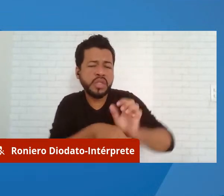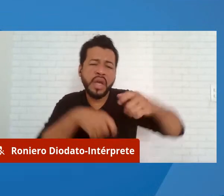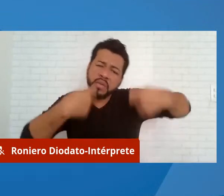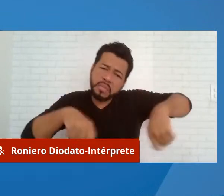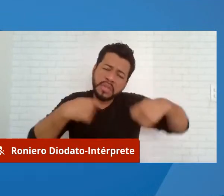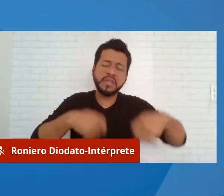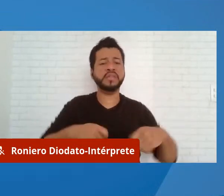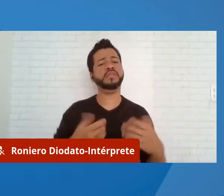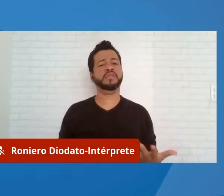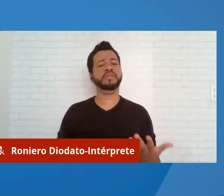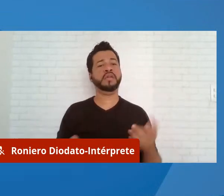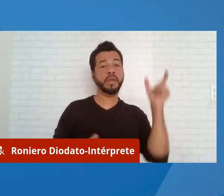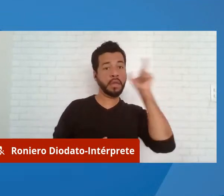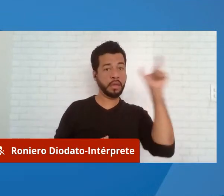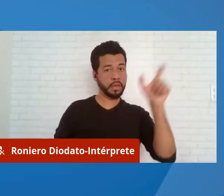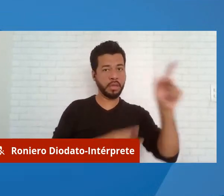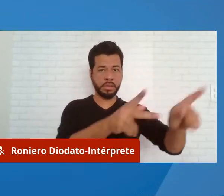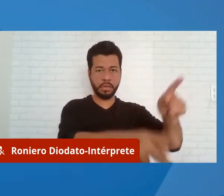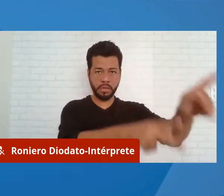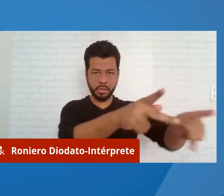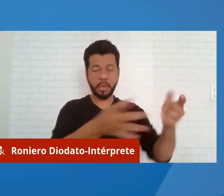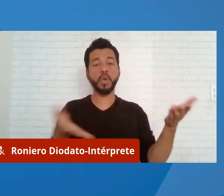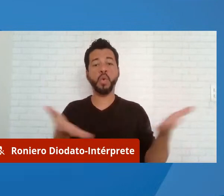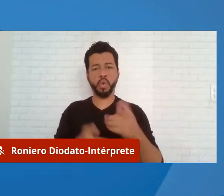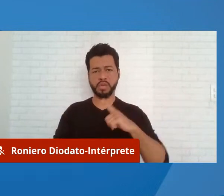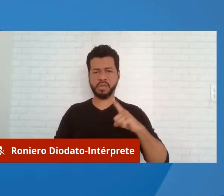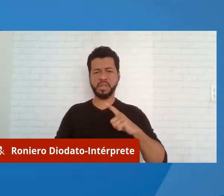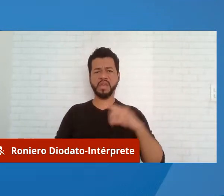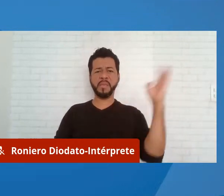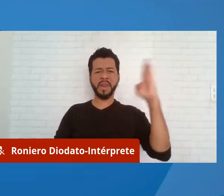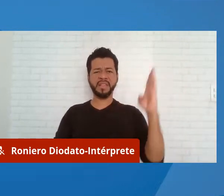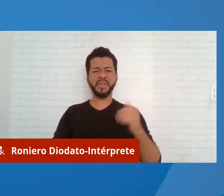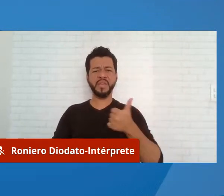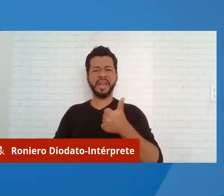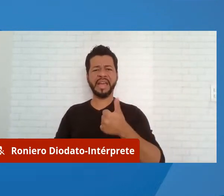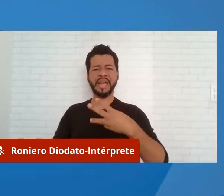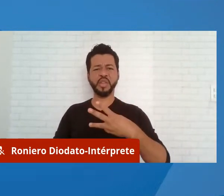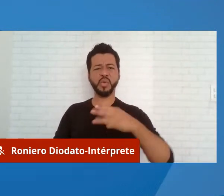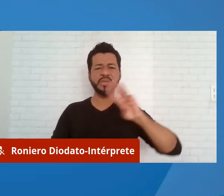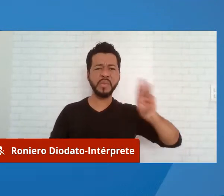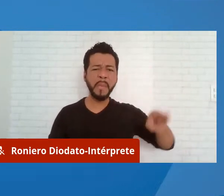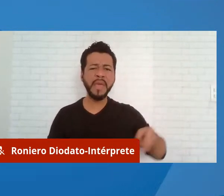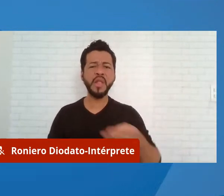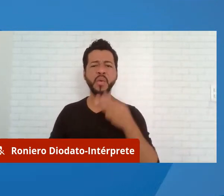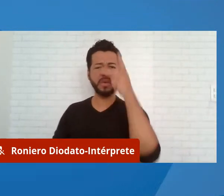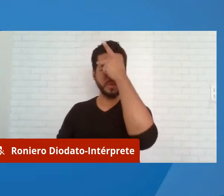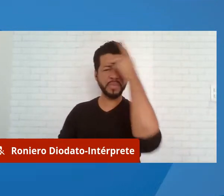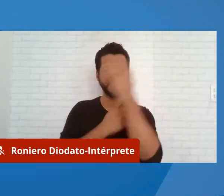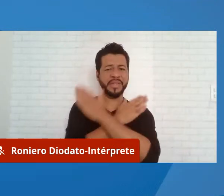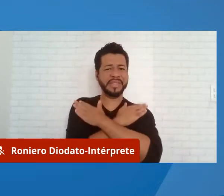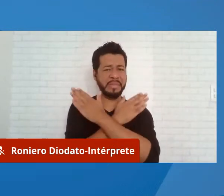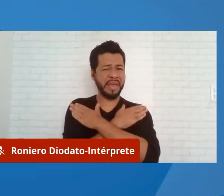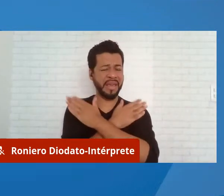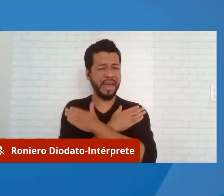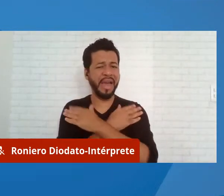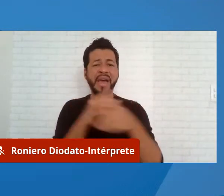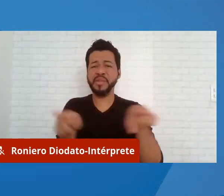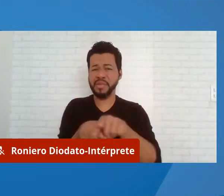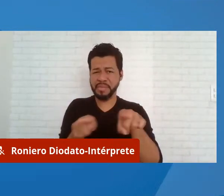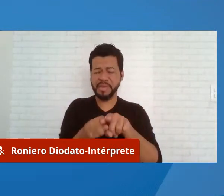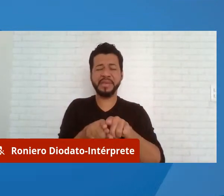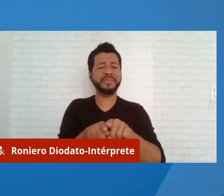Brasil 14 milhões de desempregados e mais de 40 milhões de pessoas em situação de